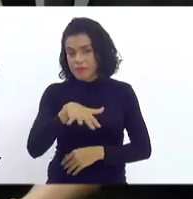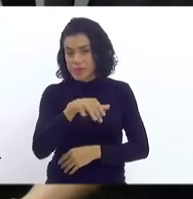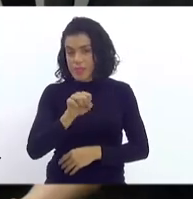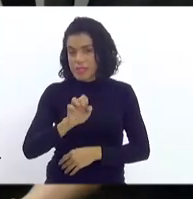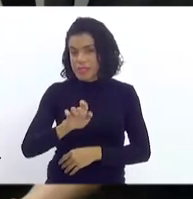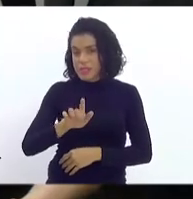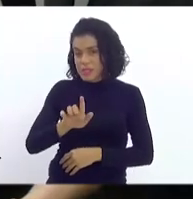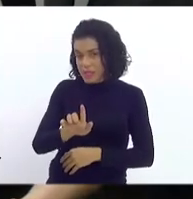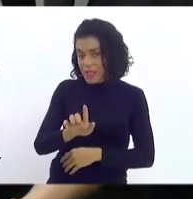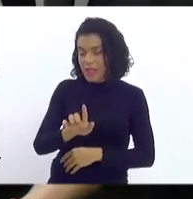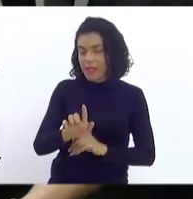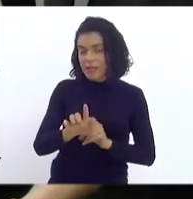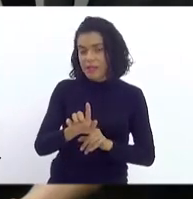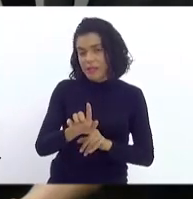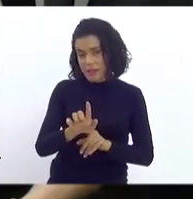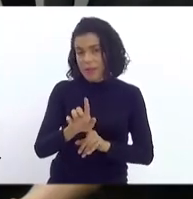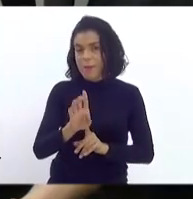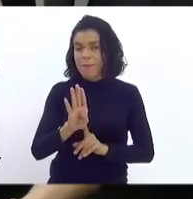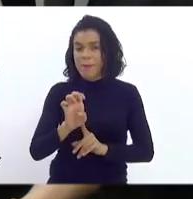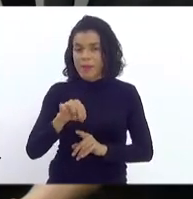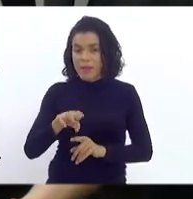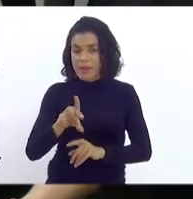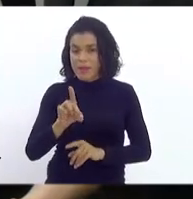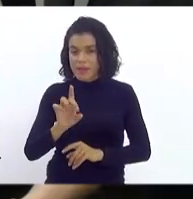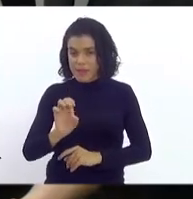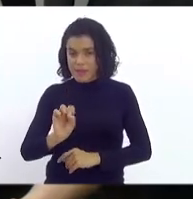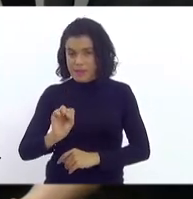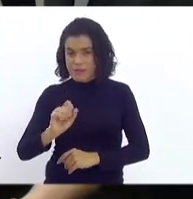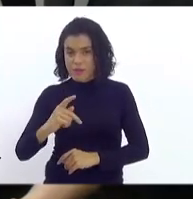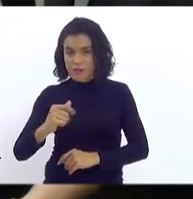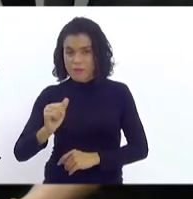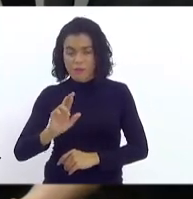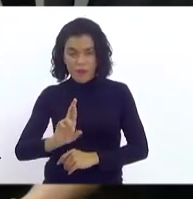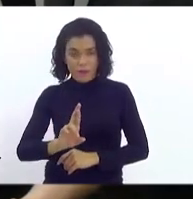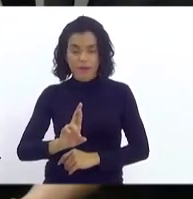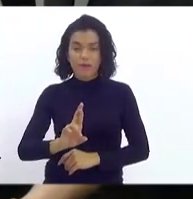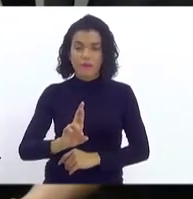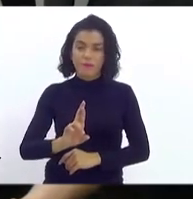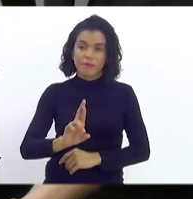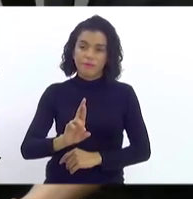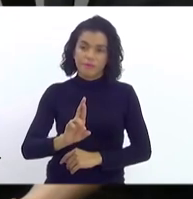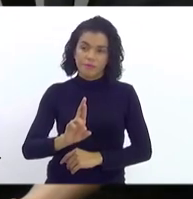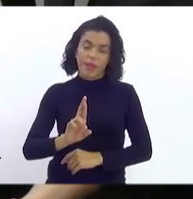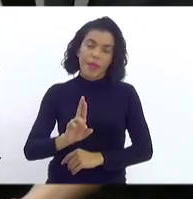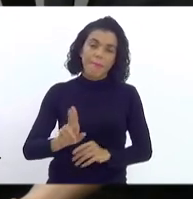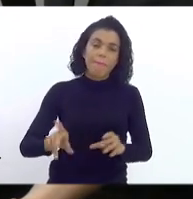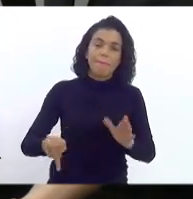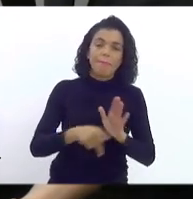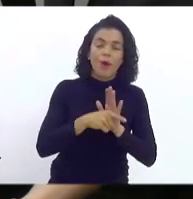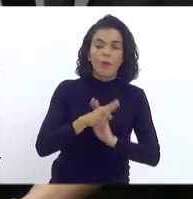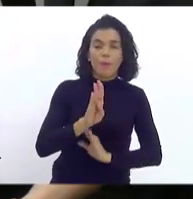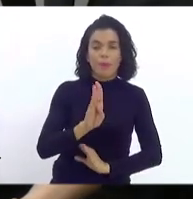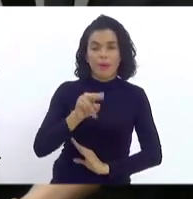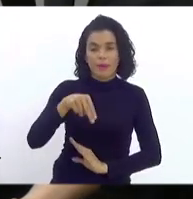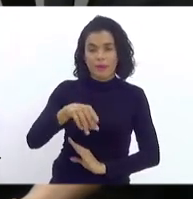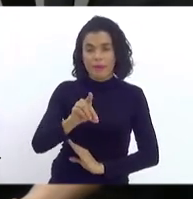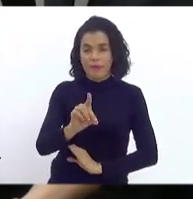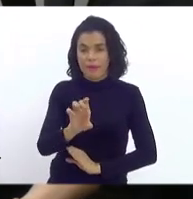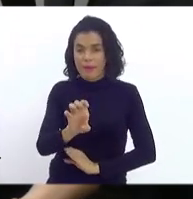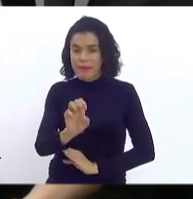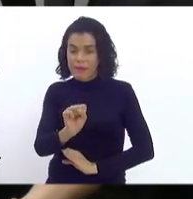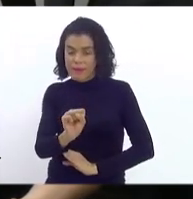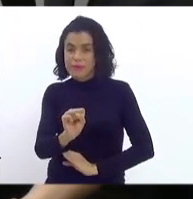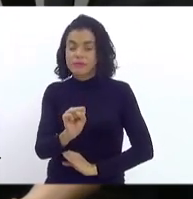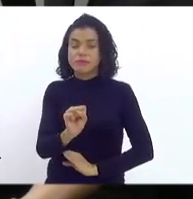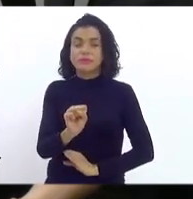SEG, o BNDESPAR, que é a BNDES Participações, né, e no